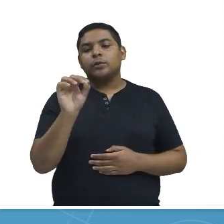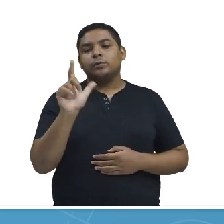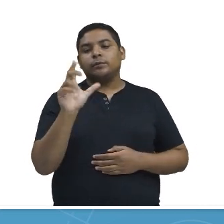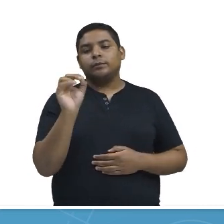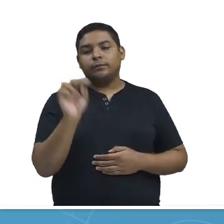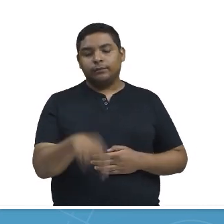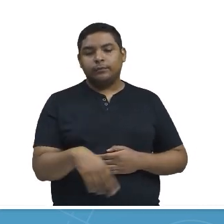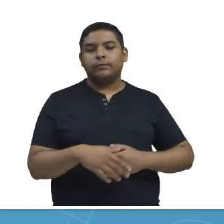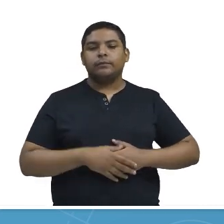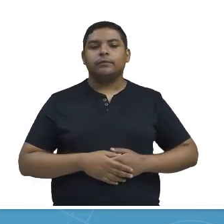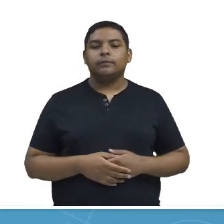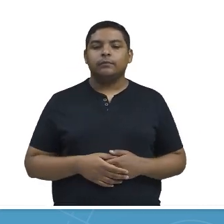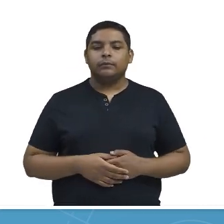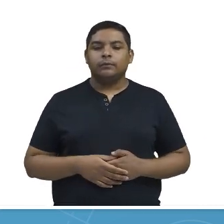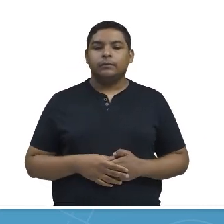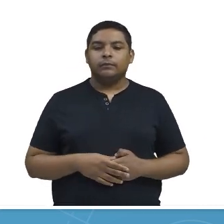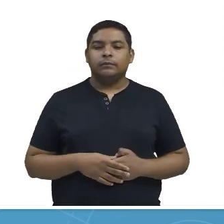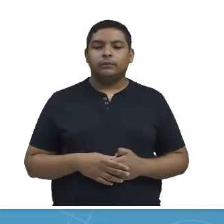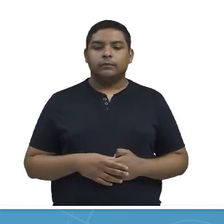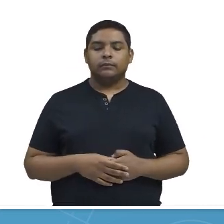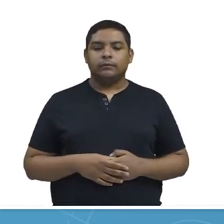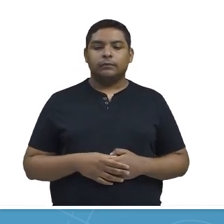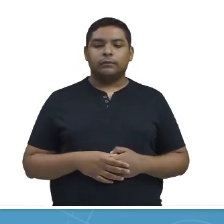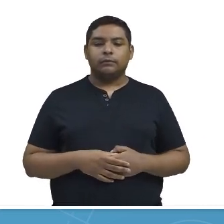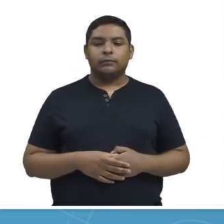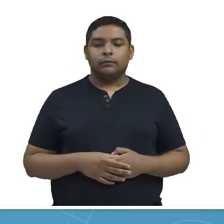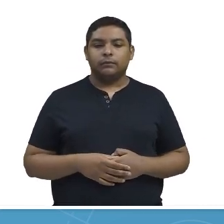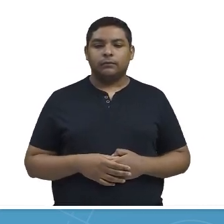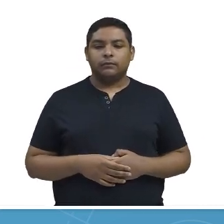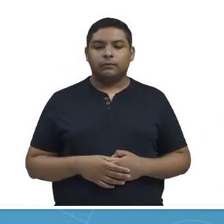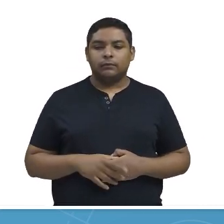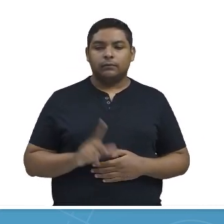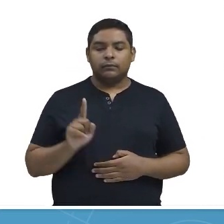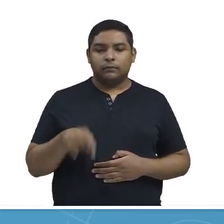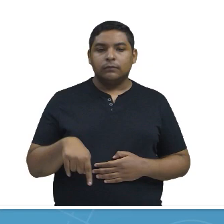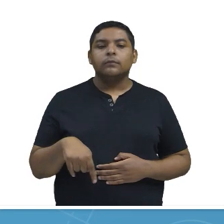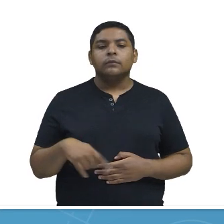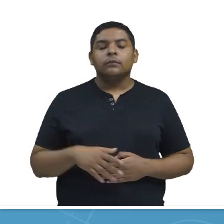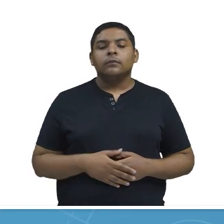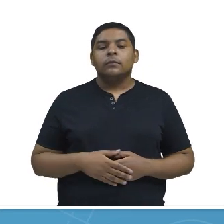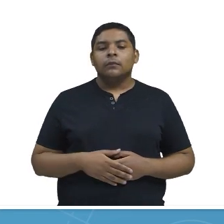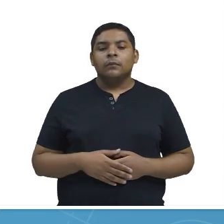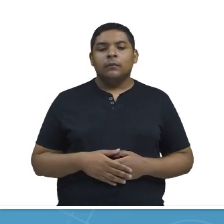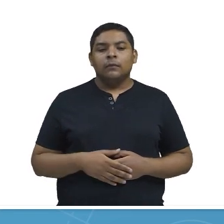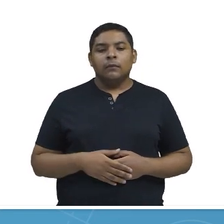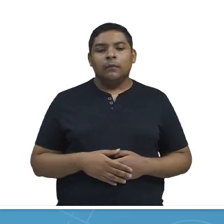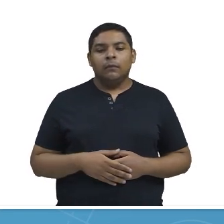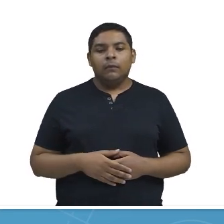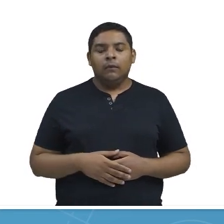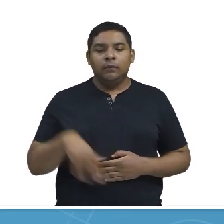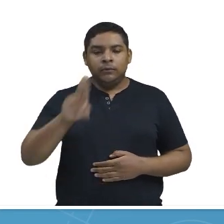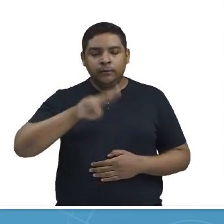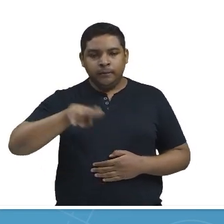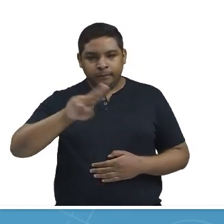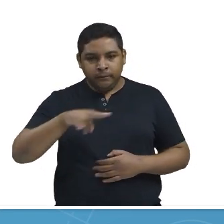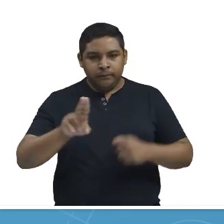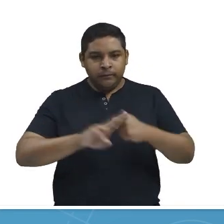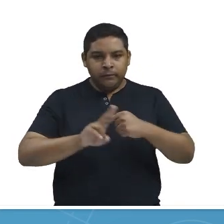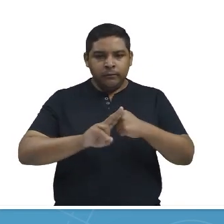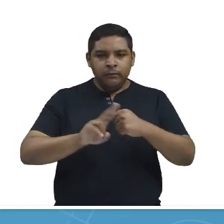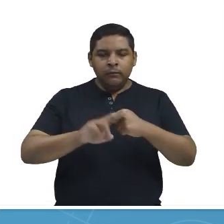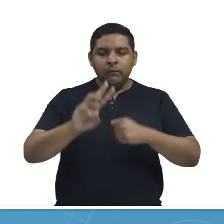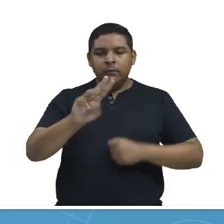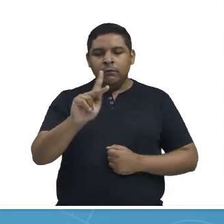ao Solomon. Então, nesse caso desse pequeno diálogo aí, que vai continuar, ele está utilizando o pronome whose como um